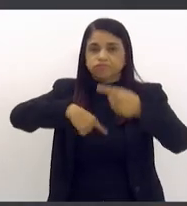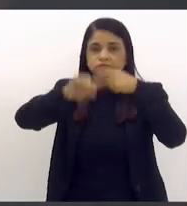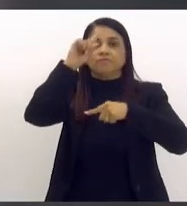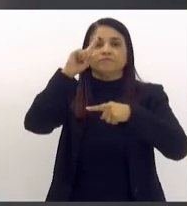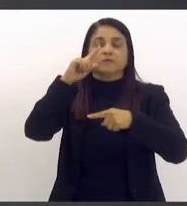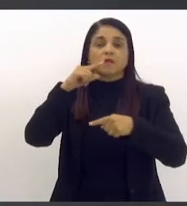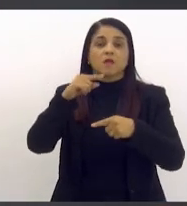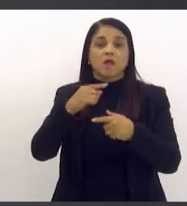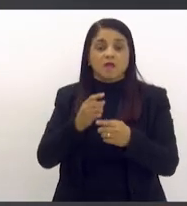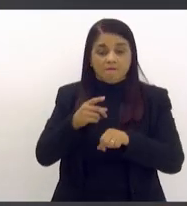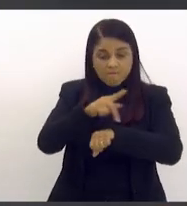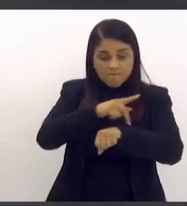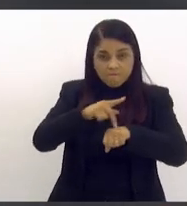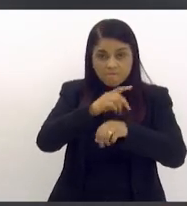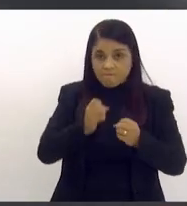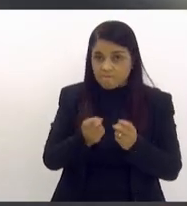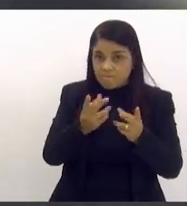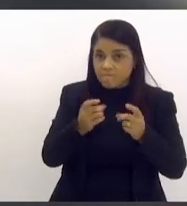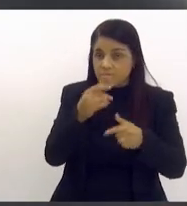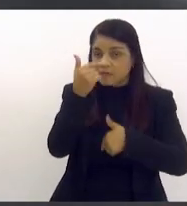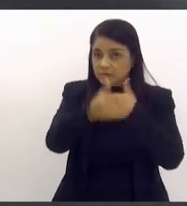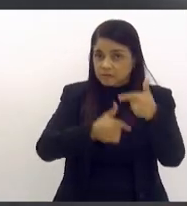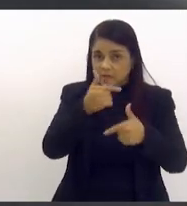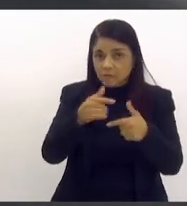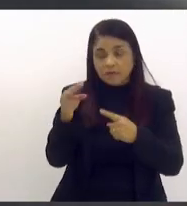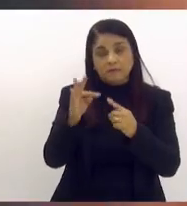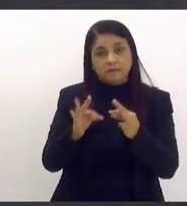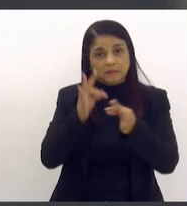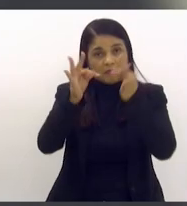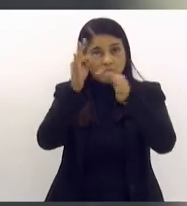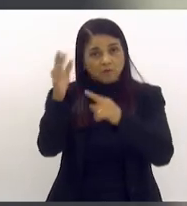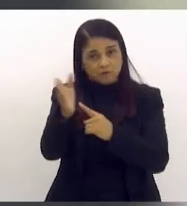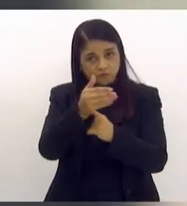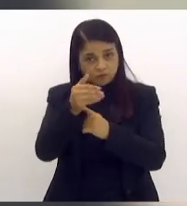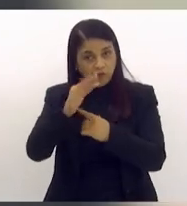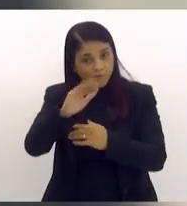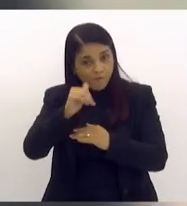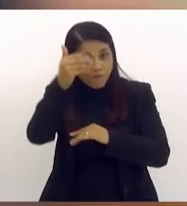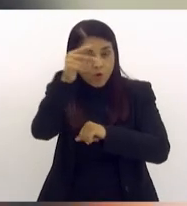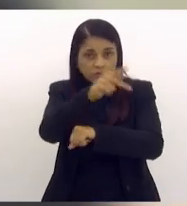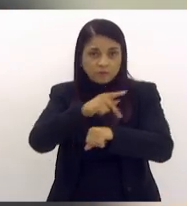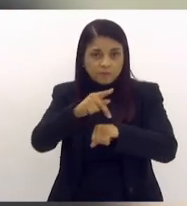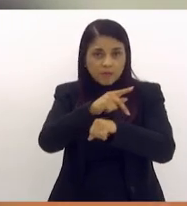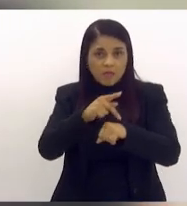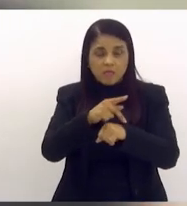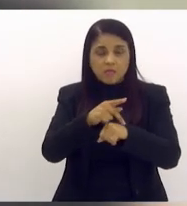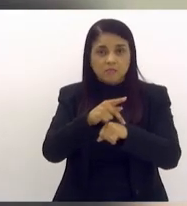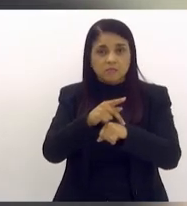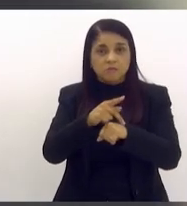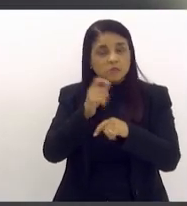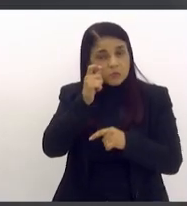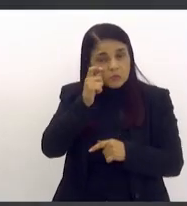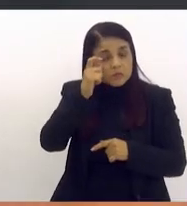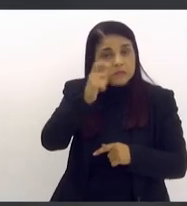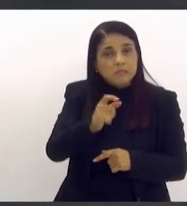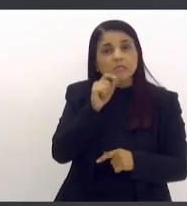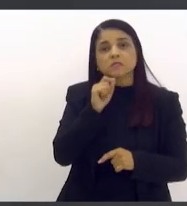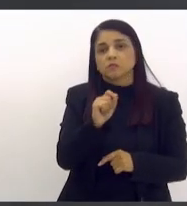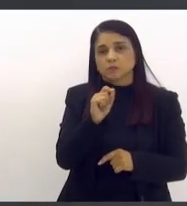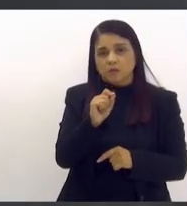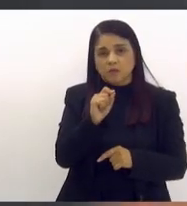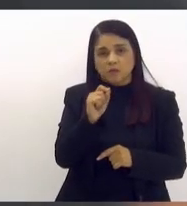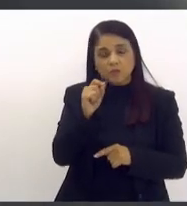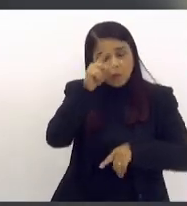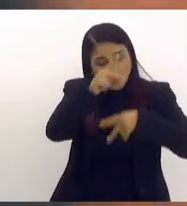vendo a exportação de emprego de renda de tecnologias para fora do país em detrimento do interesse da do